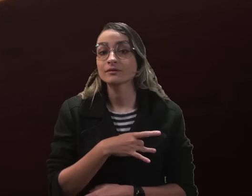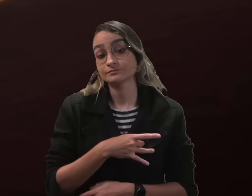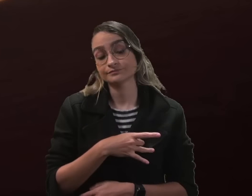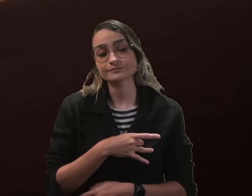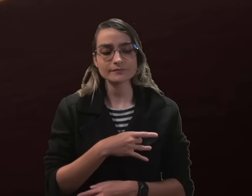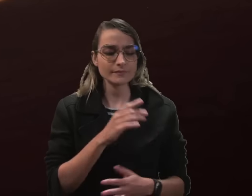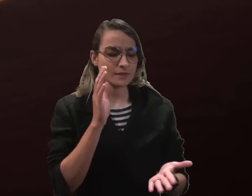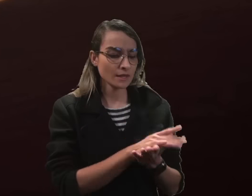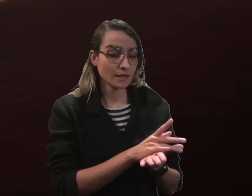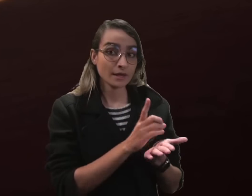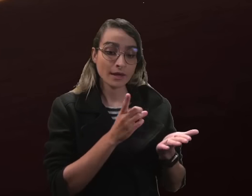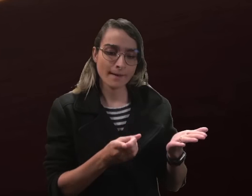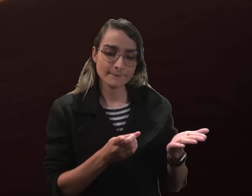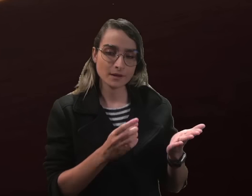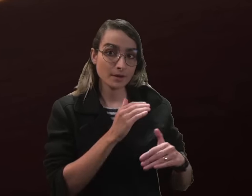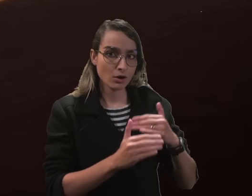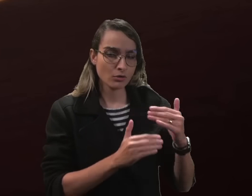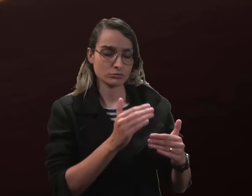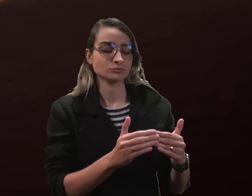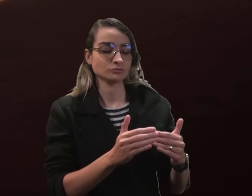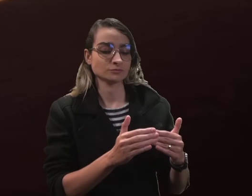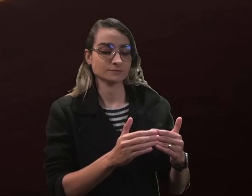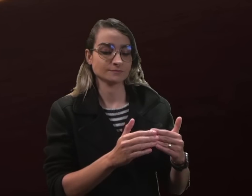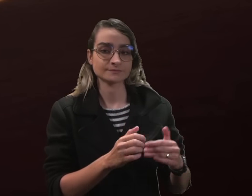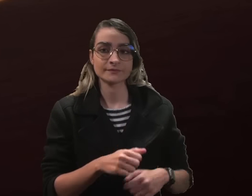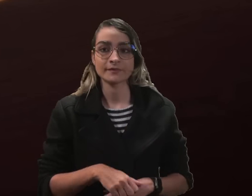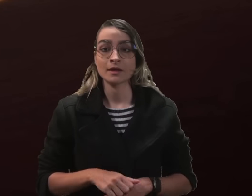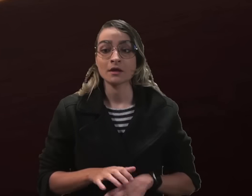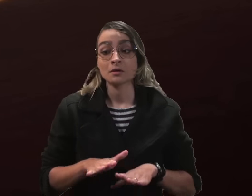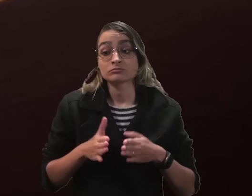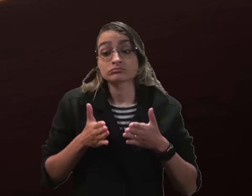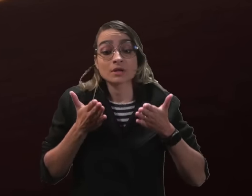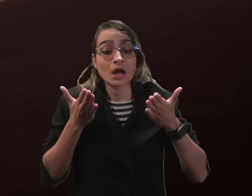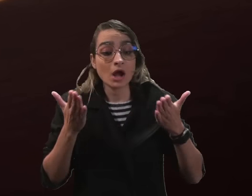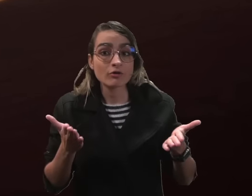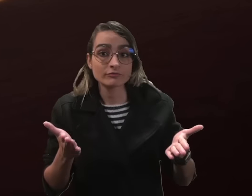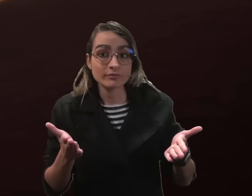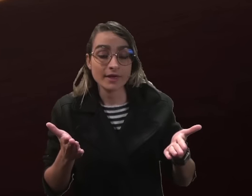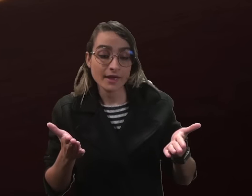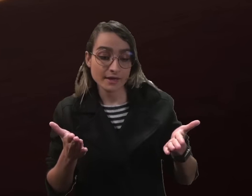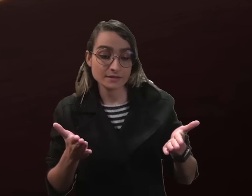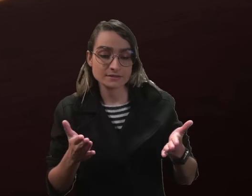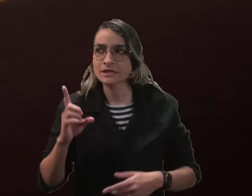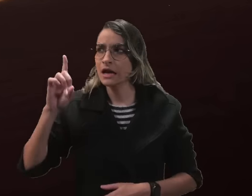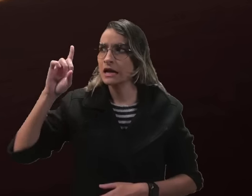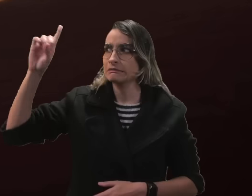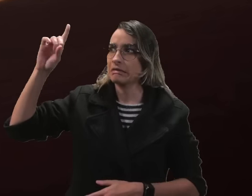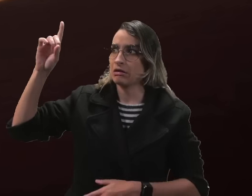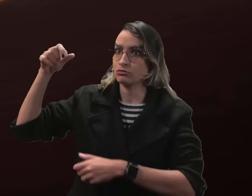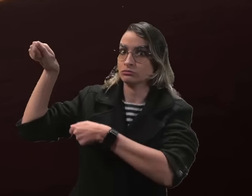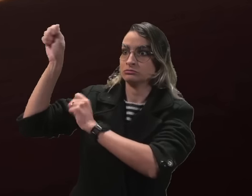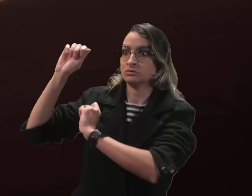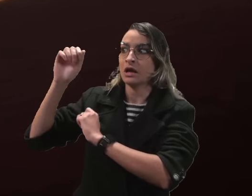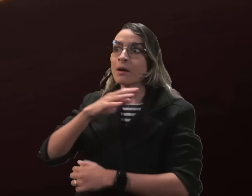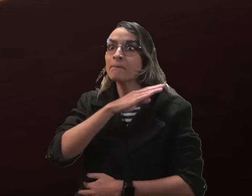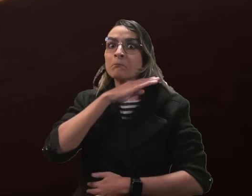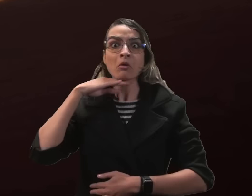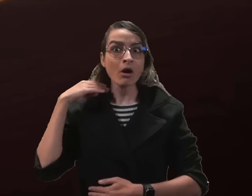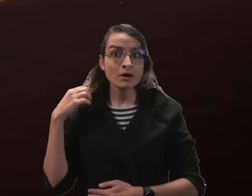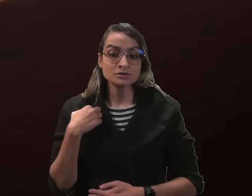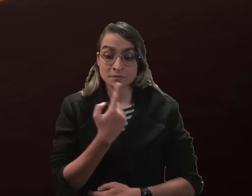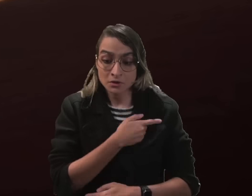sepulcros no Egito que nos tiraste de lá para que morramos neste deserto porque nos